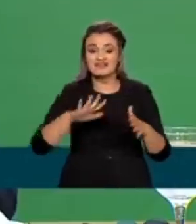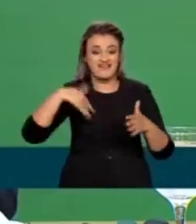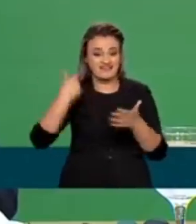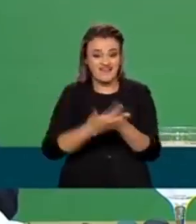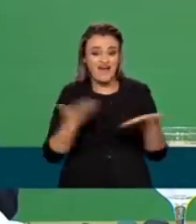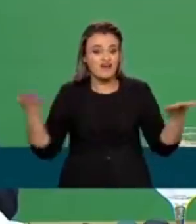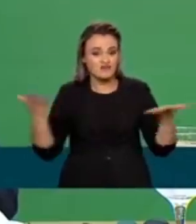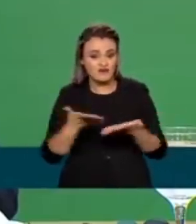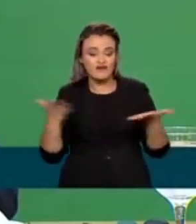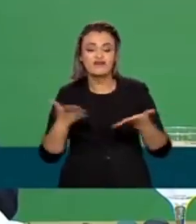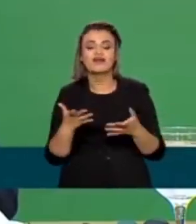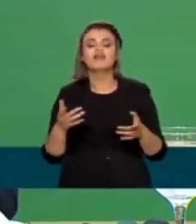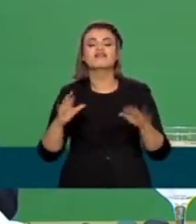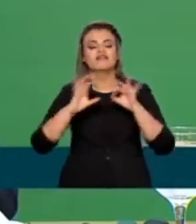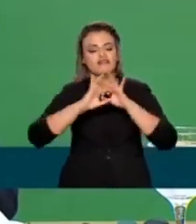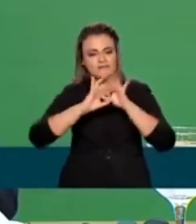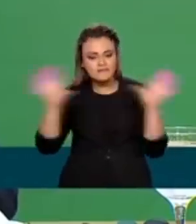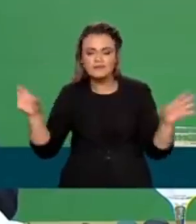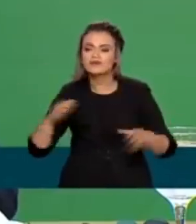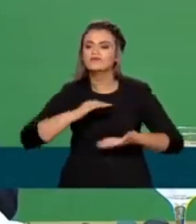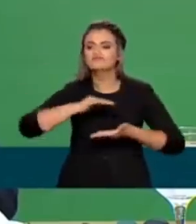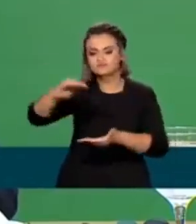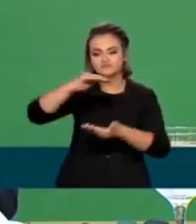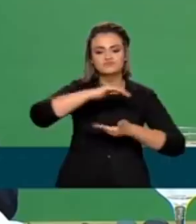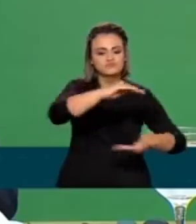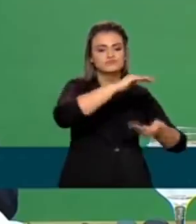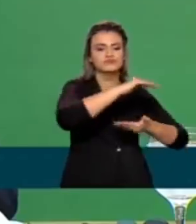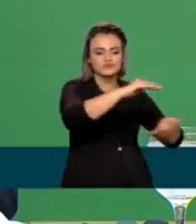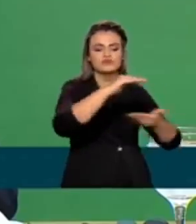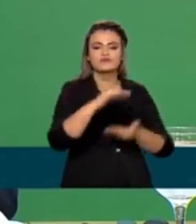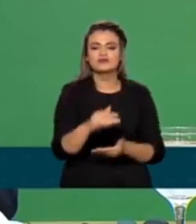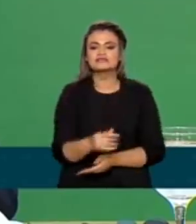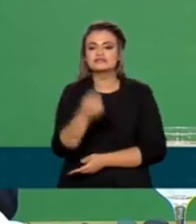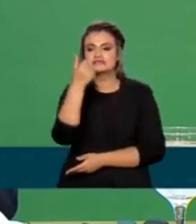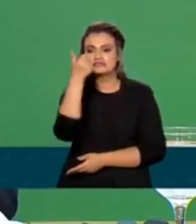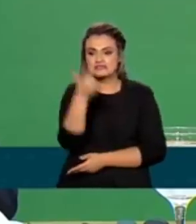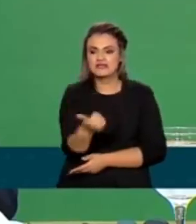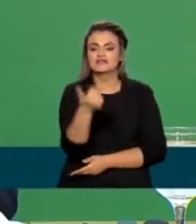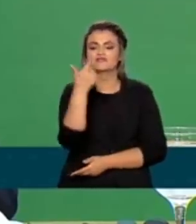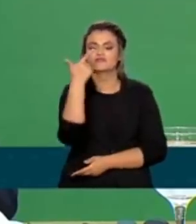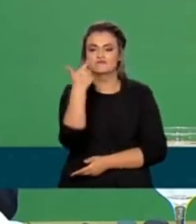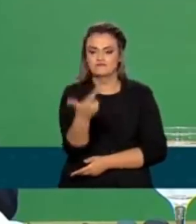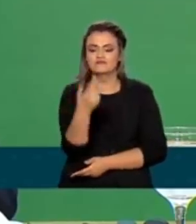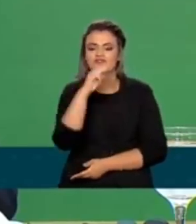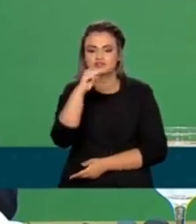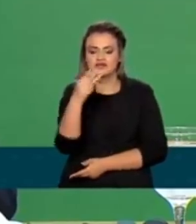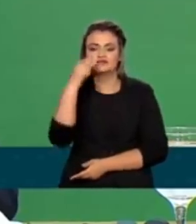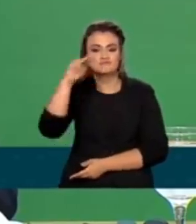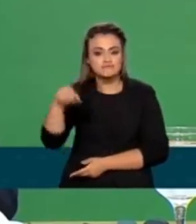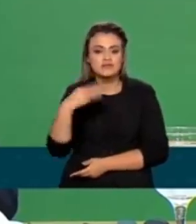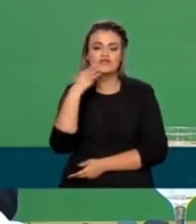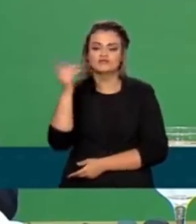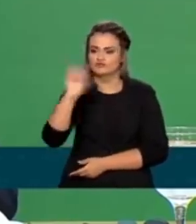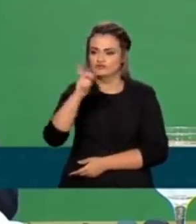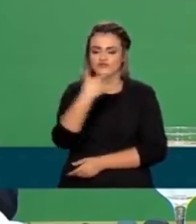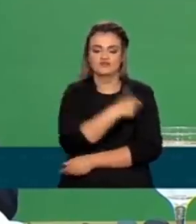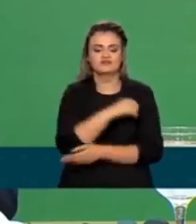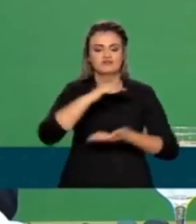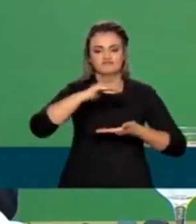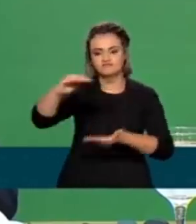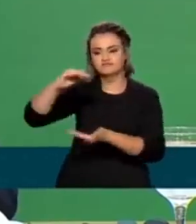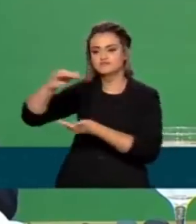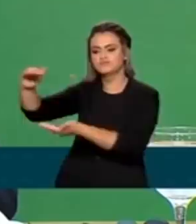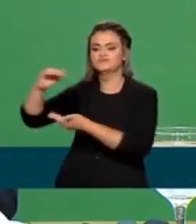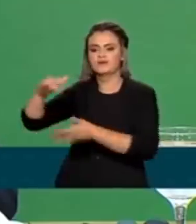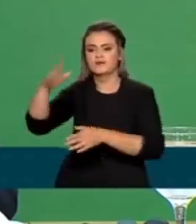fossem disponibilizadas e distribuídas mais de 123 milhões de doses de vacina nos estados.